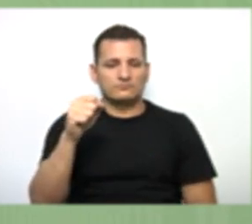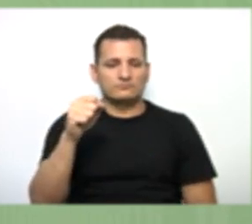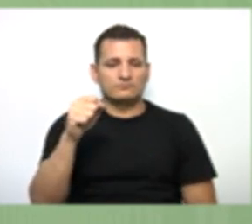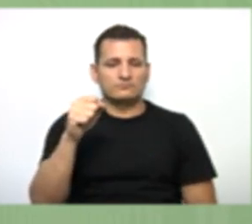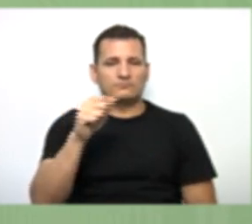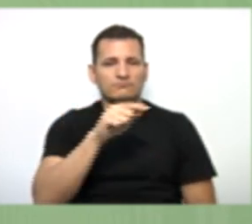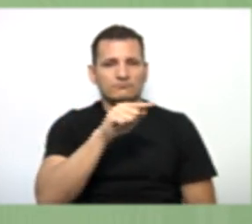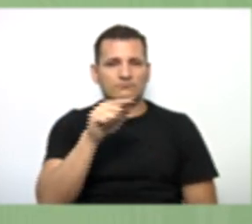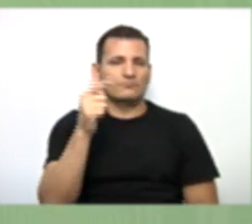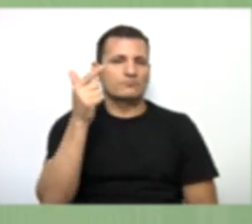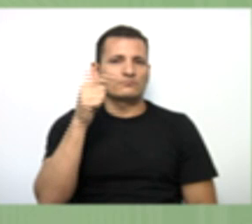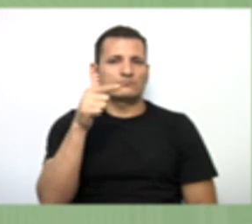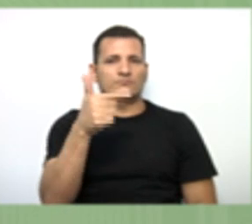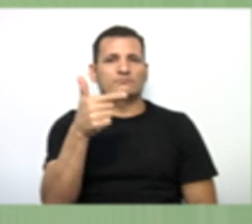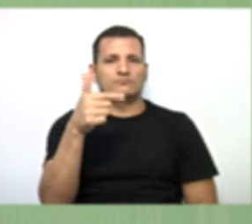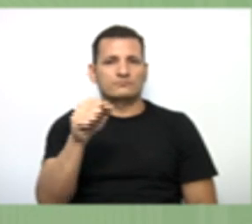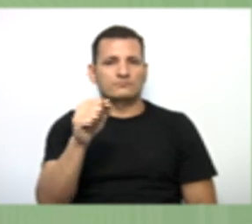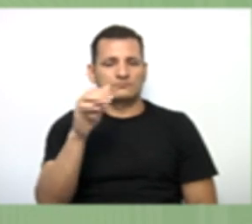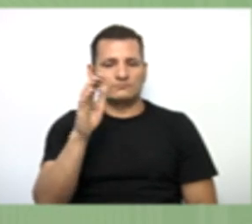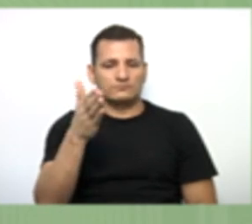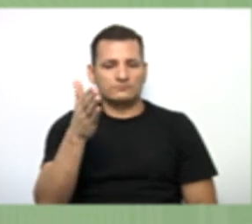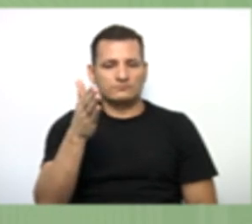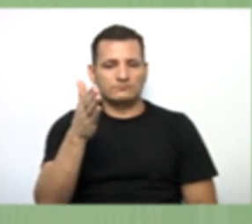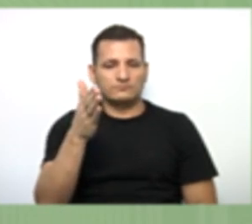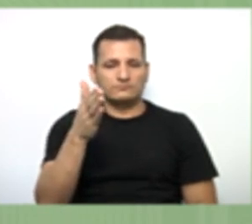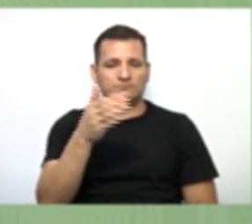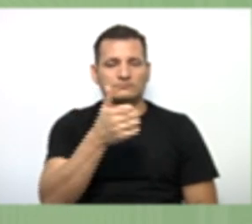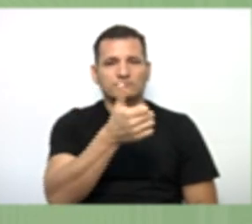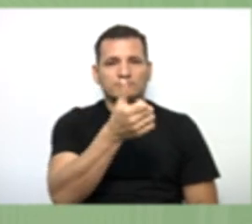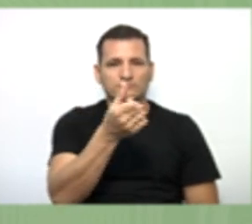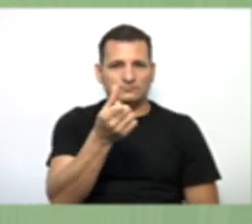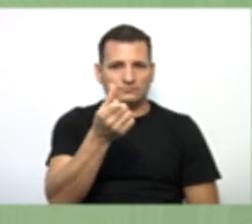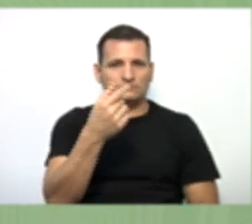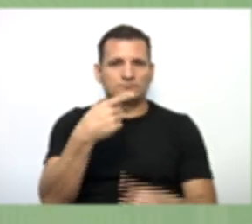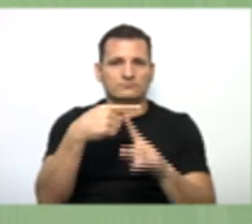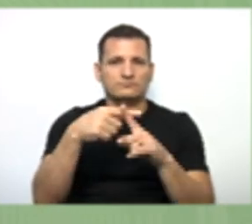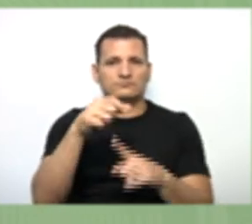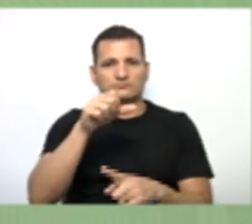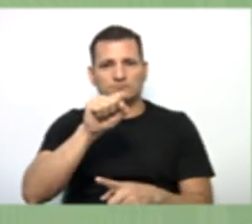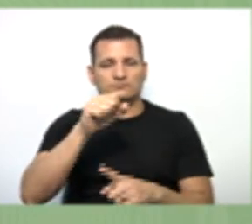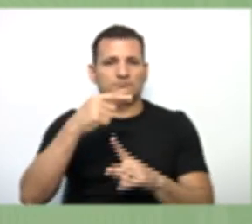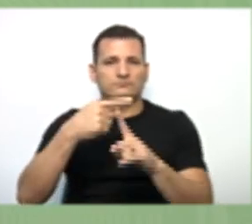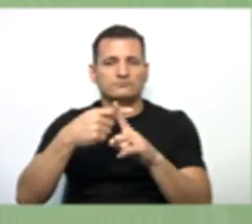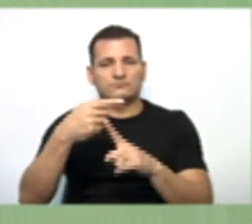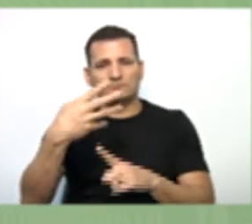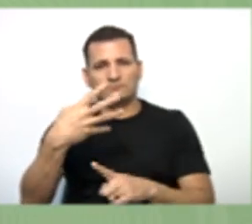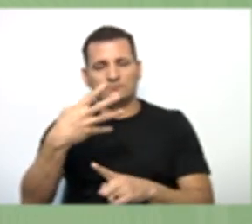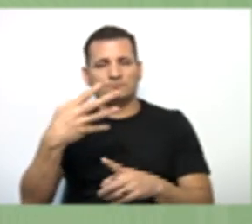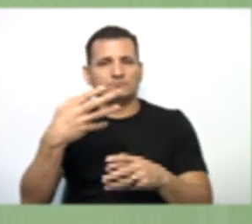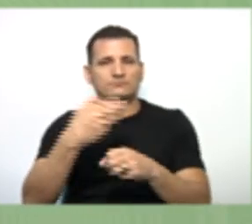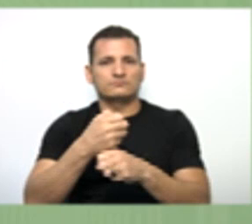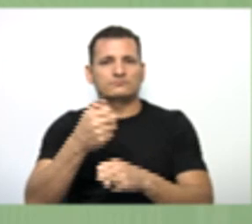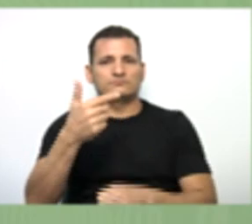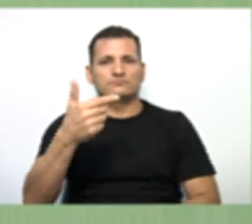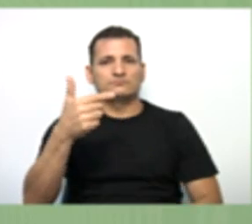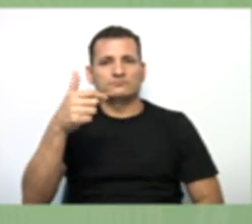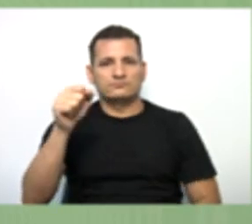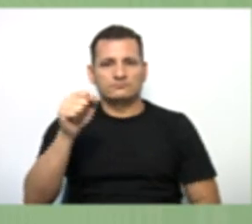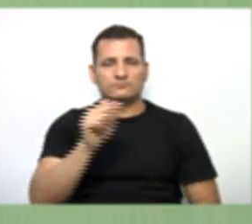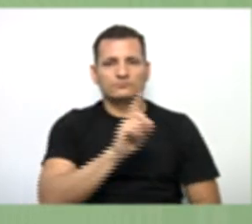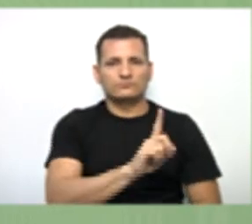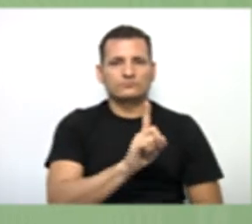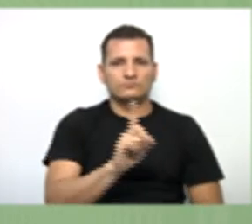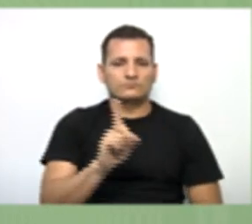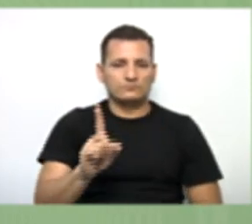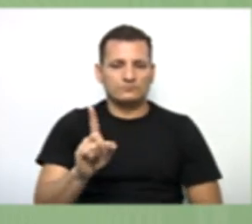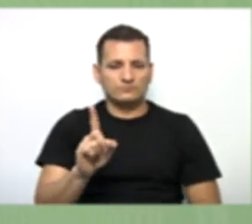número 28. 16 mais 8 mais 4, ó. 16 mais 8 mais 4 dá 28. Coloquei 1, 1 e 1.